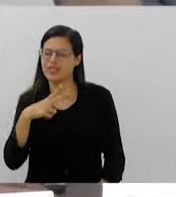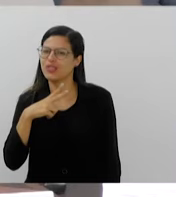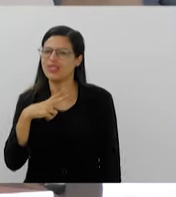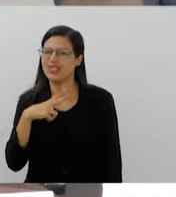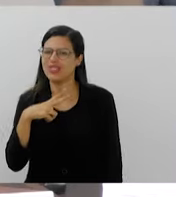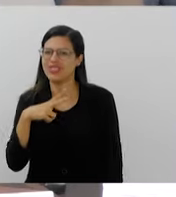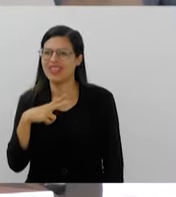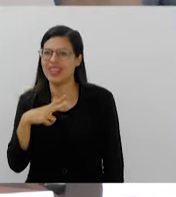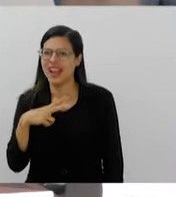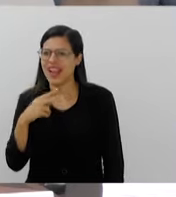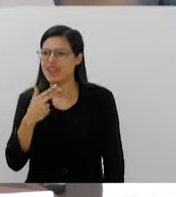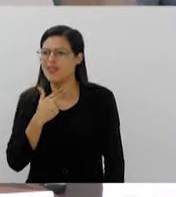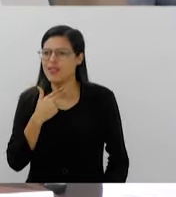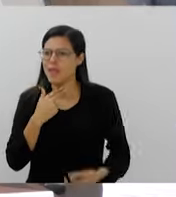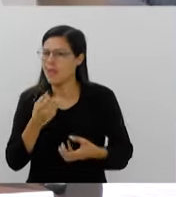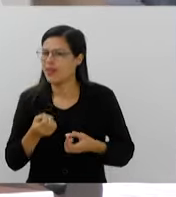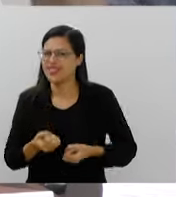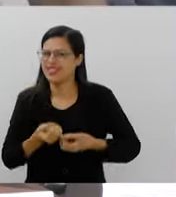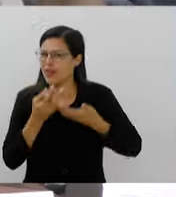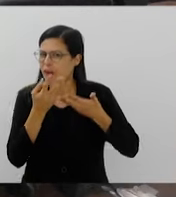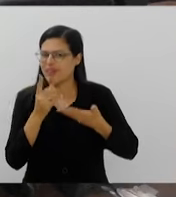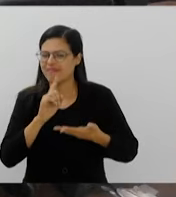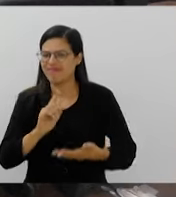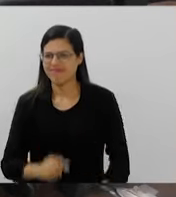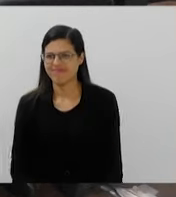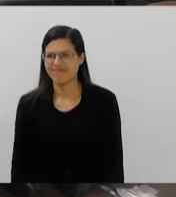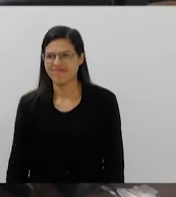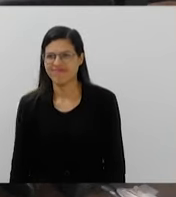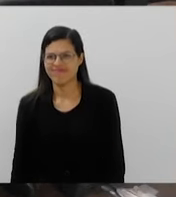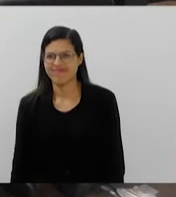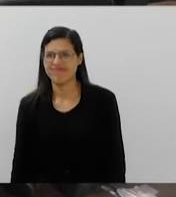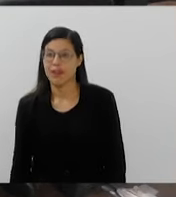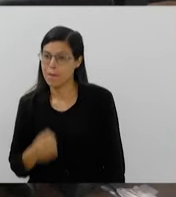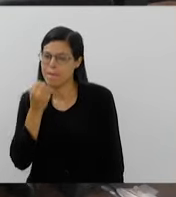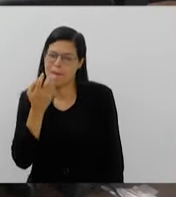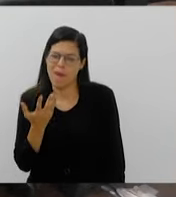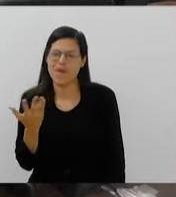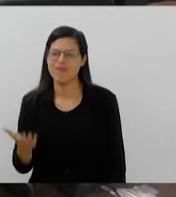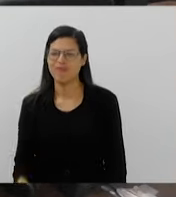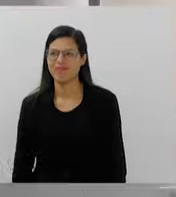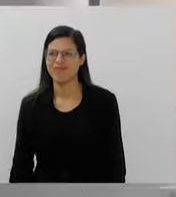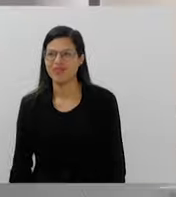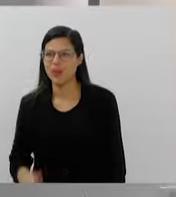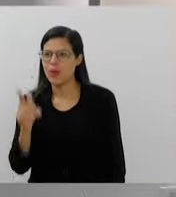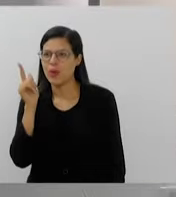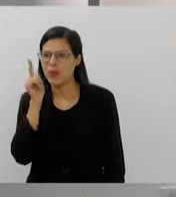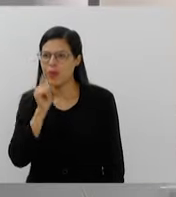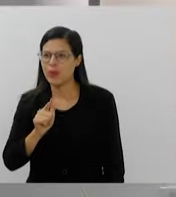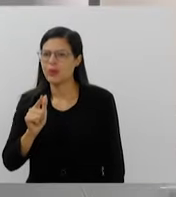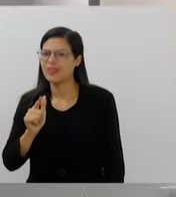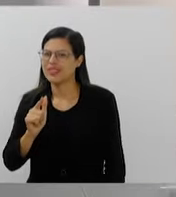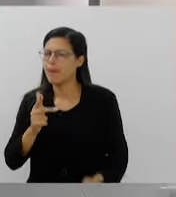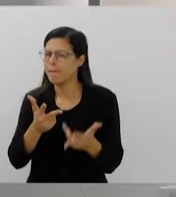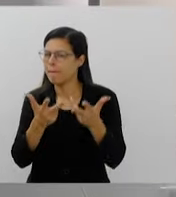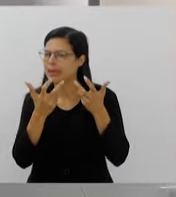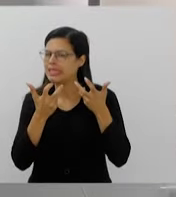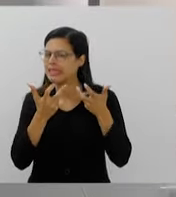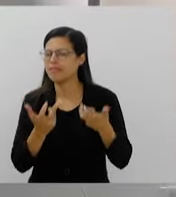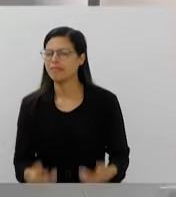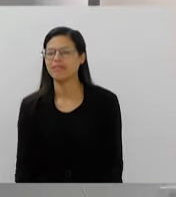Indecifráveis e inconfessáveis. Ainda bem. Eu os decifro às vezes, como agora, por exemplo.